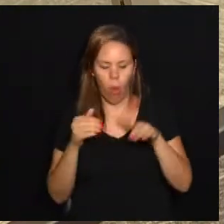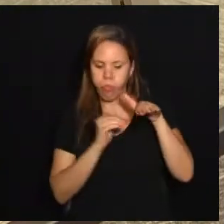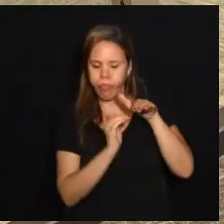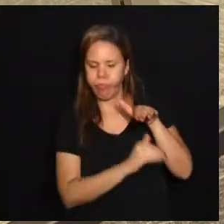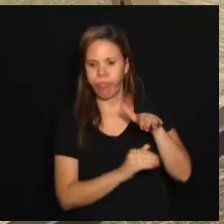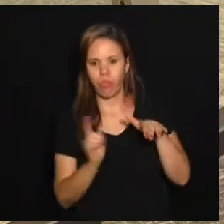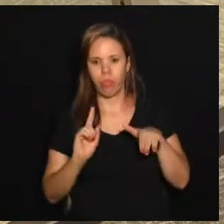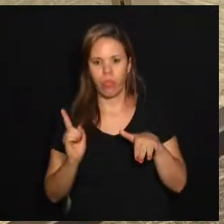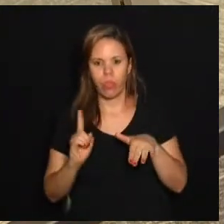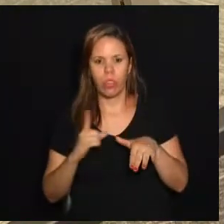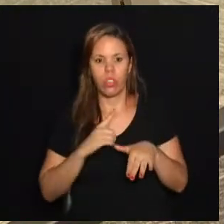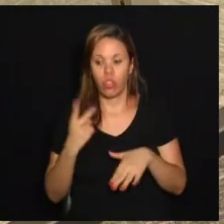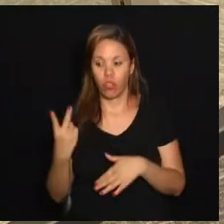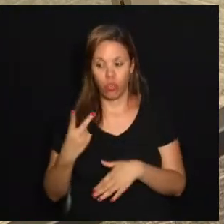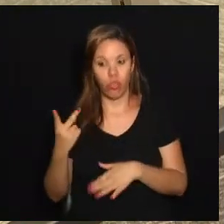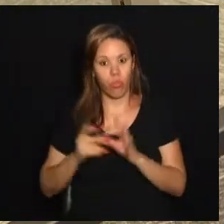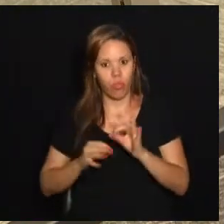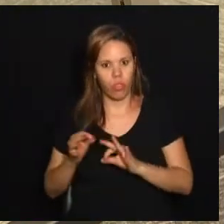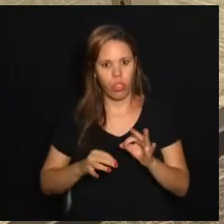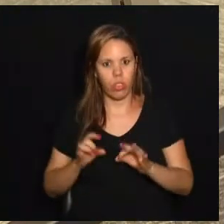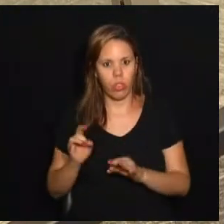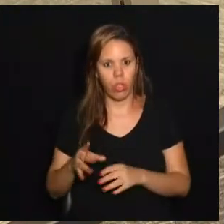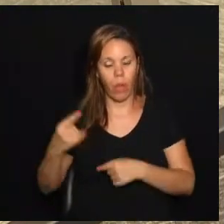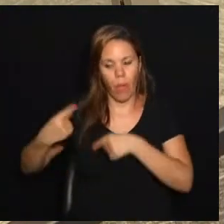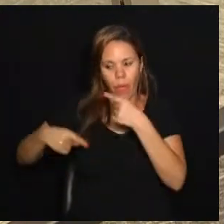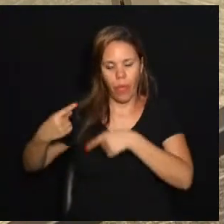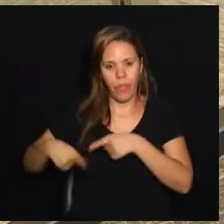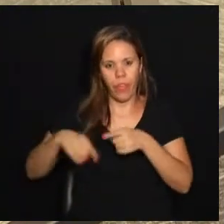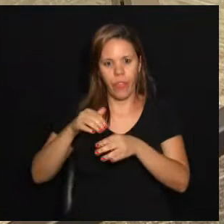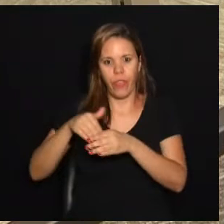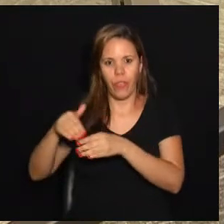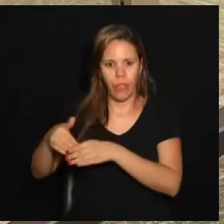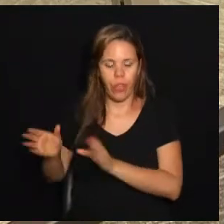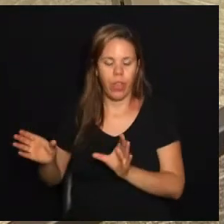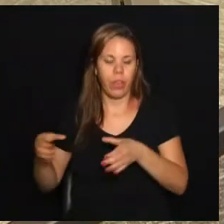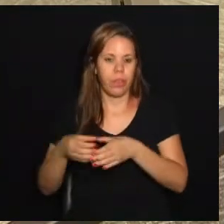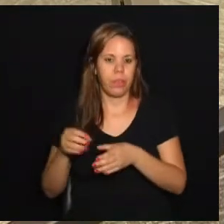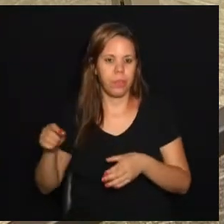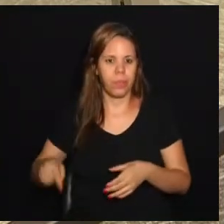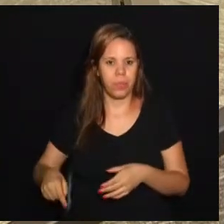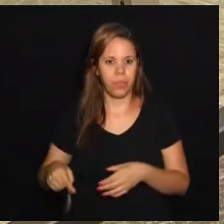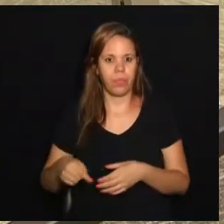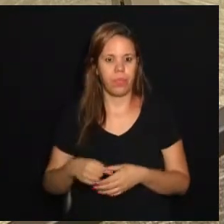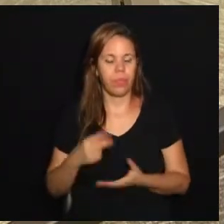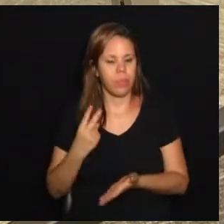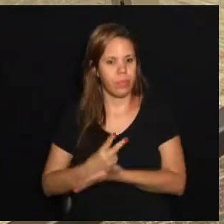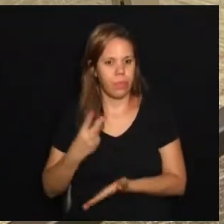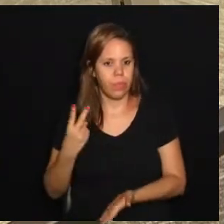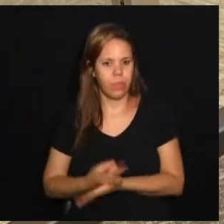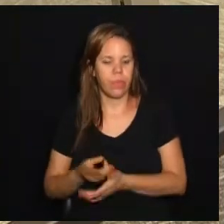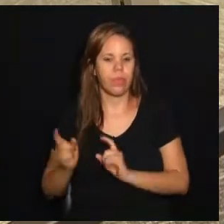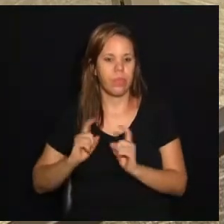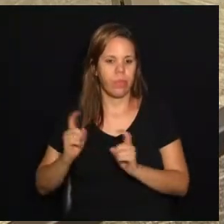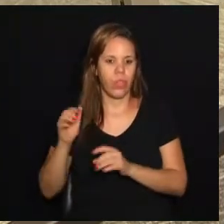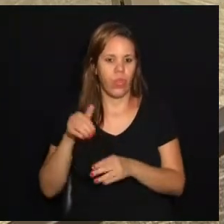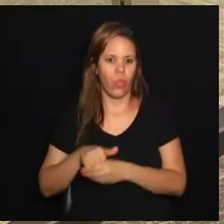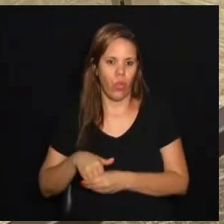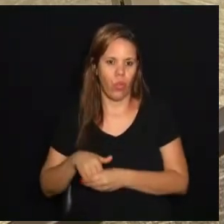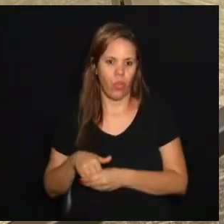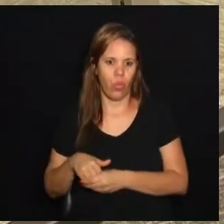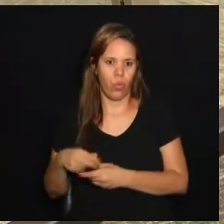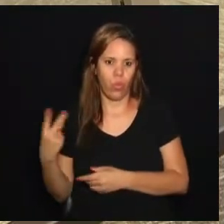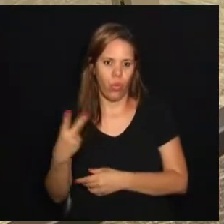então como sofia esses dois projetos para serem discutidos e votados pela comissão mantivemos a reunião e voltamos